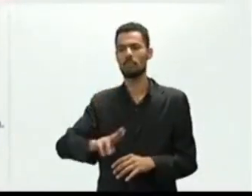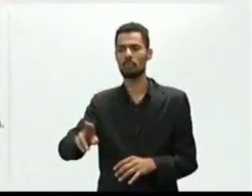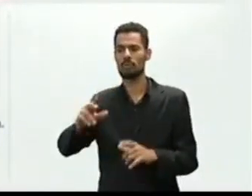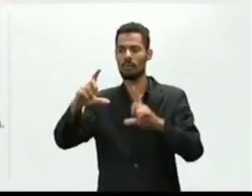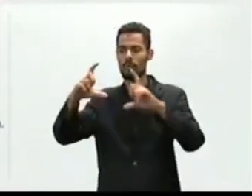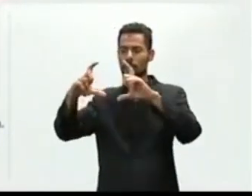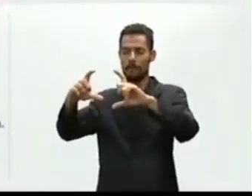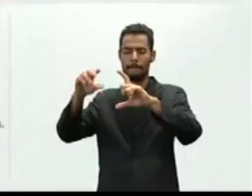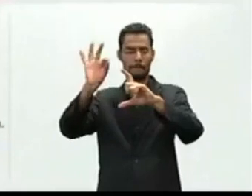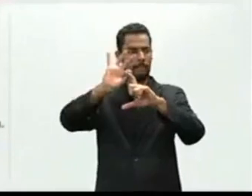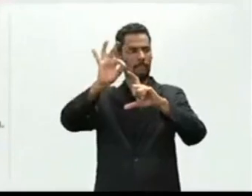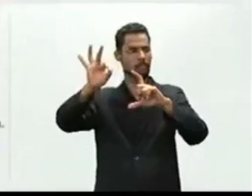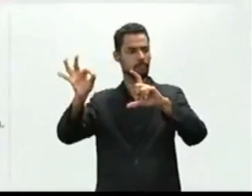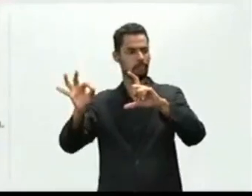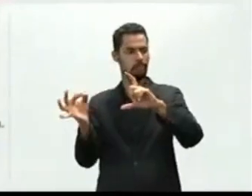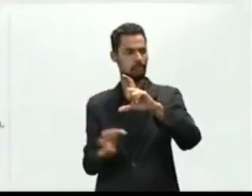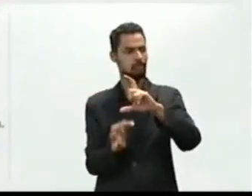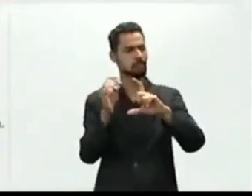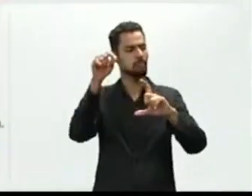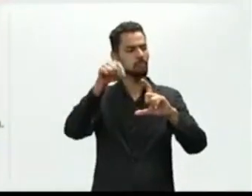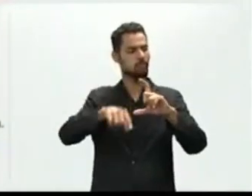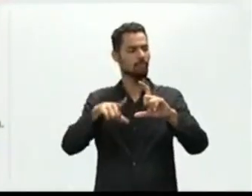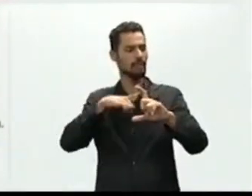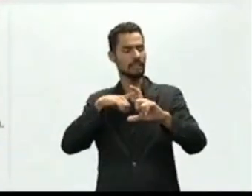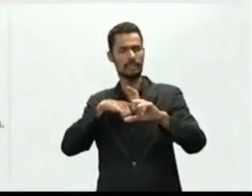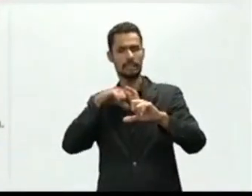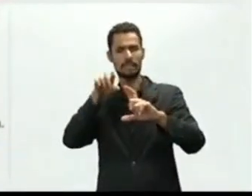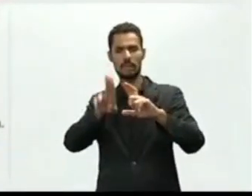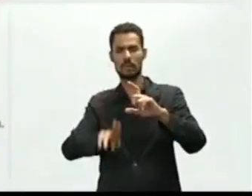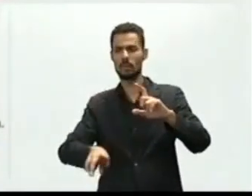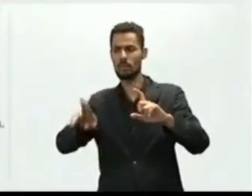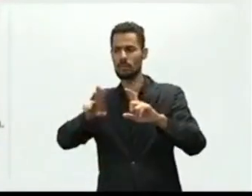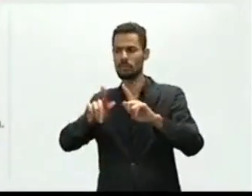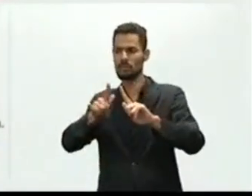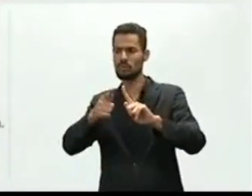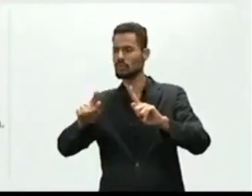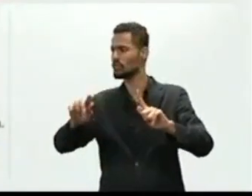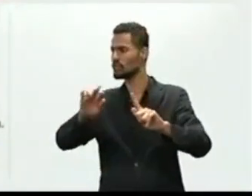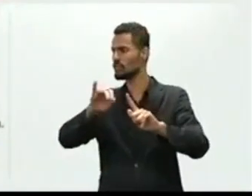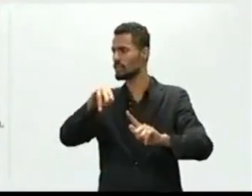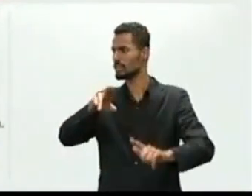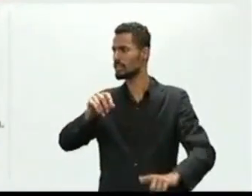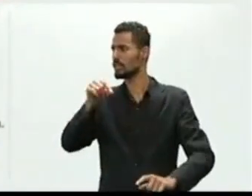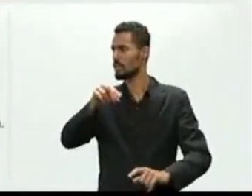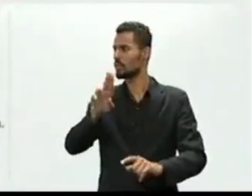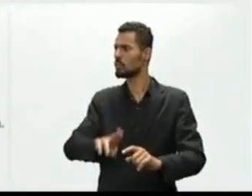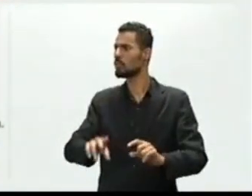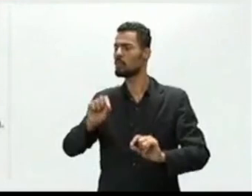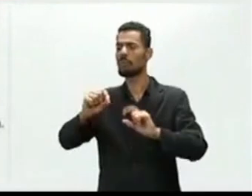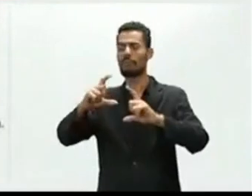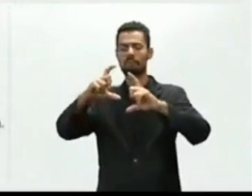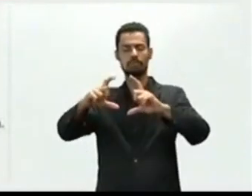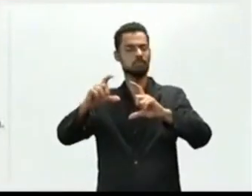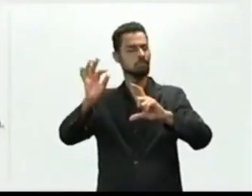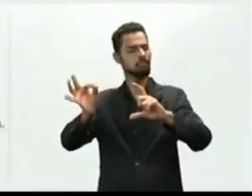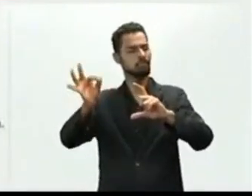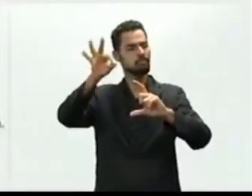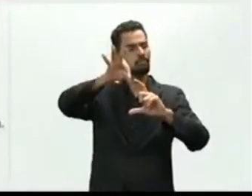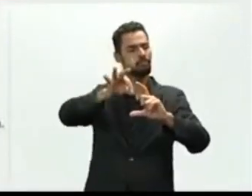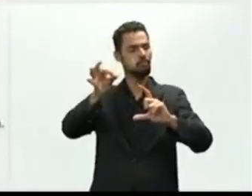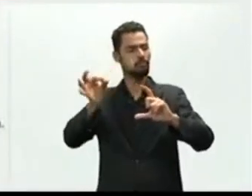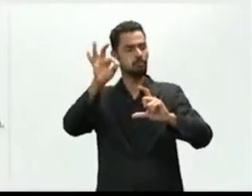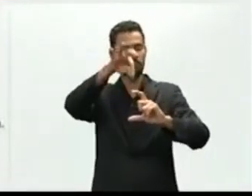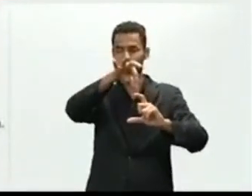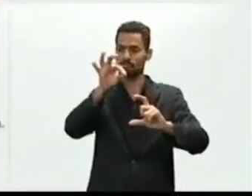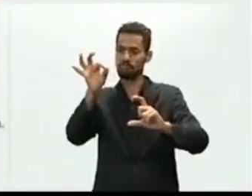para montar transgênicos, para fazer terapias gênicas. A gente usa isso. O que é isso? É um pedaço de DNA que, por